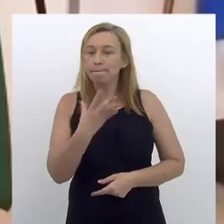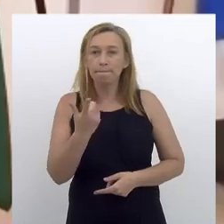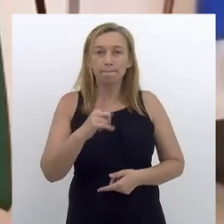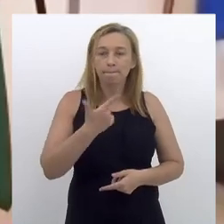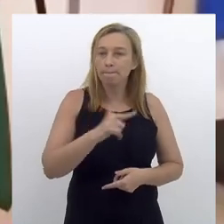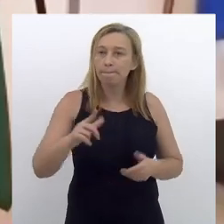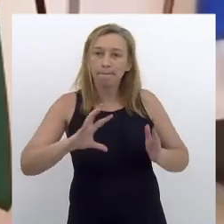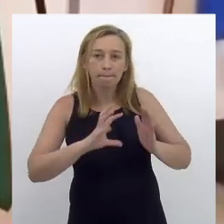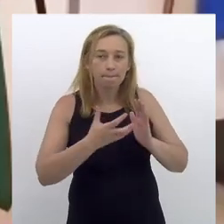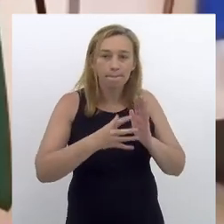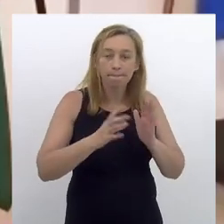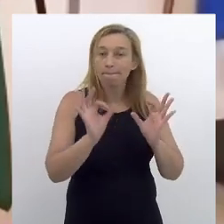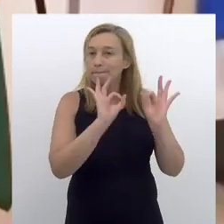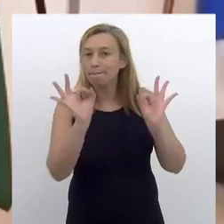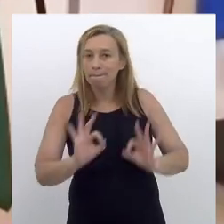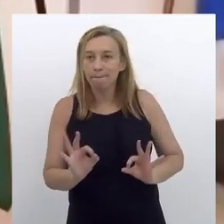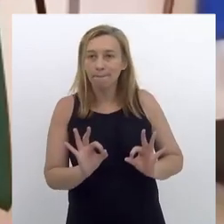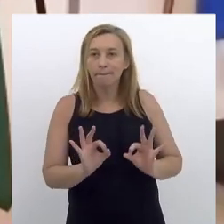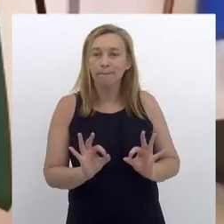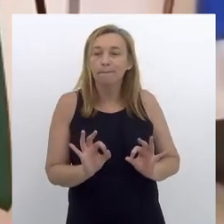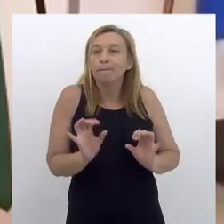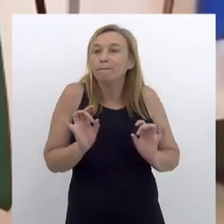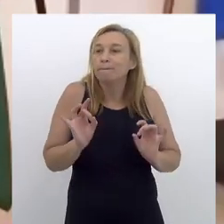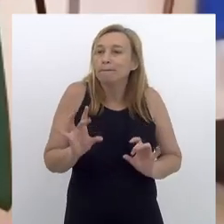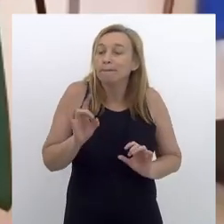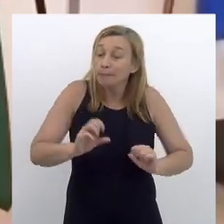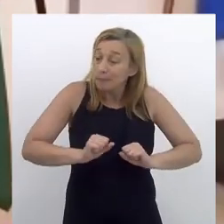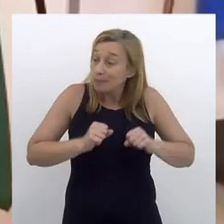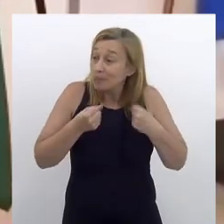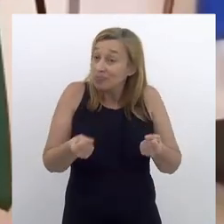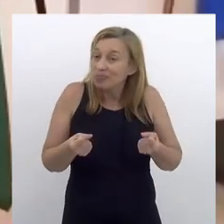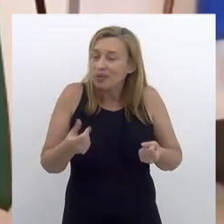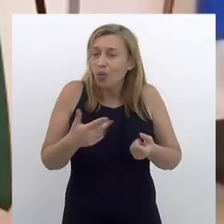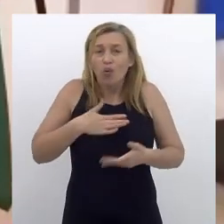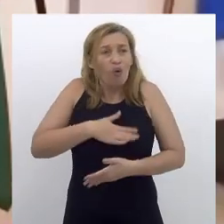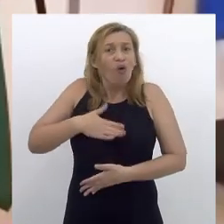muito bem, não tem partido, não tem dono. Eu tenho só a minha